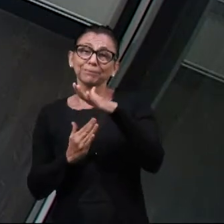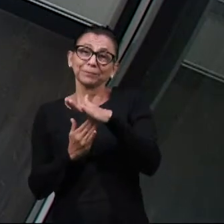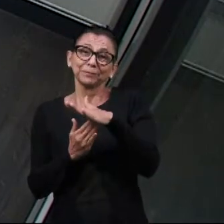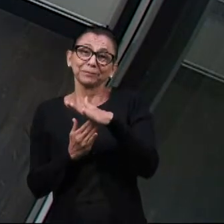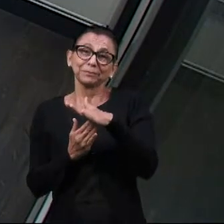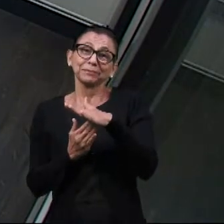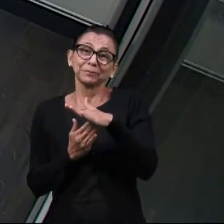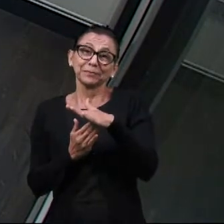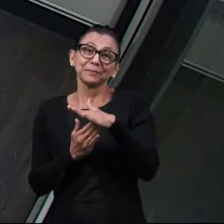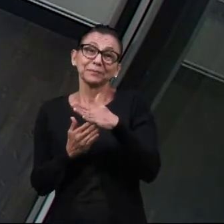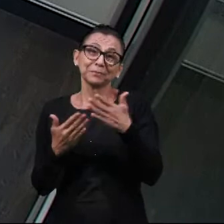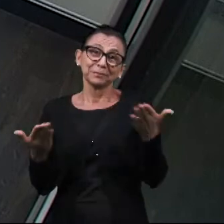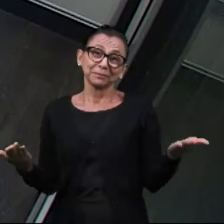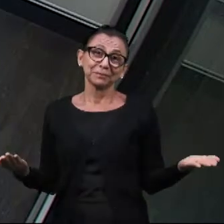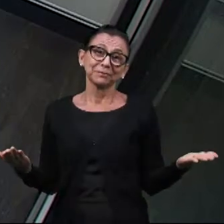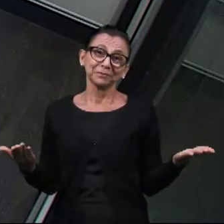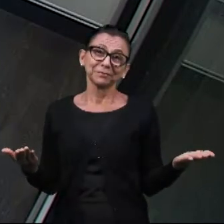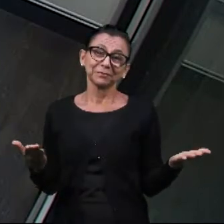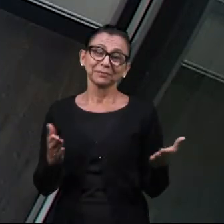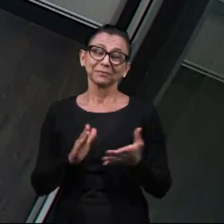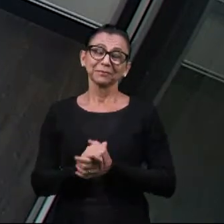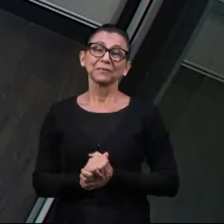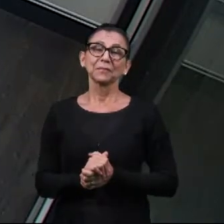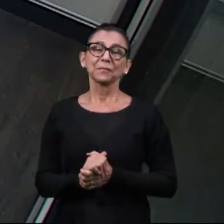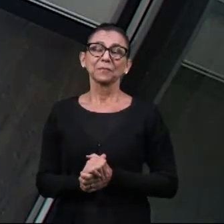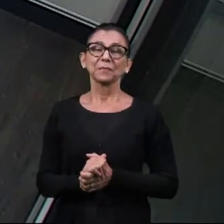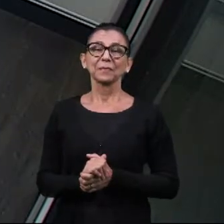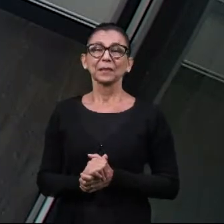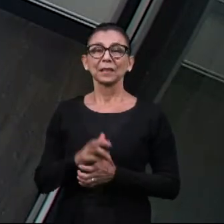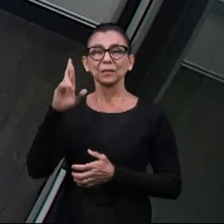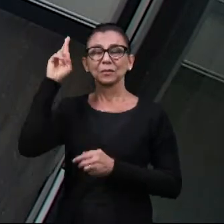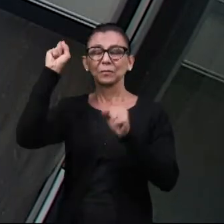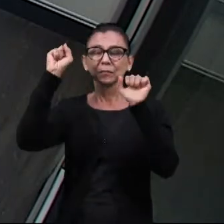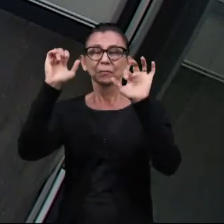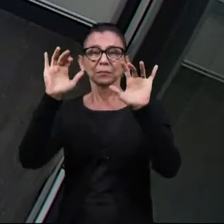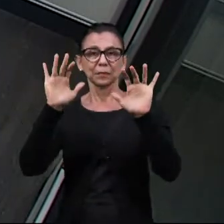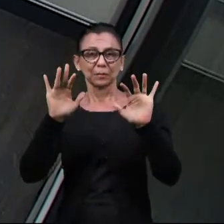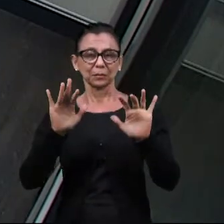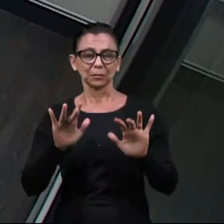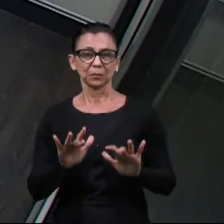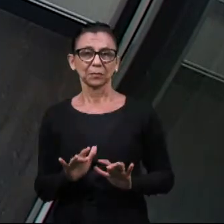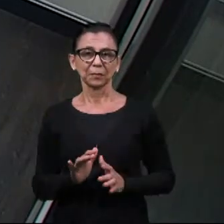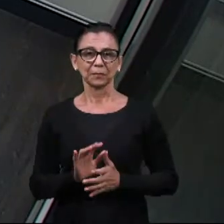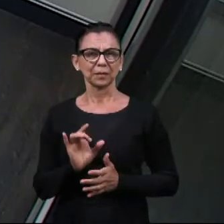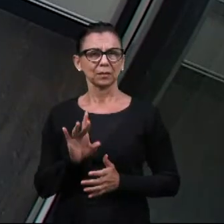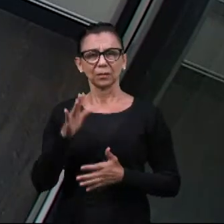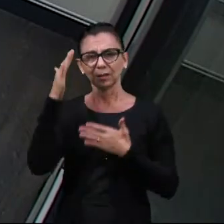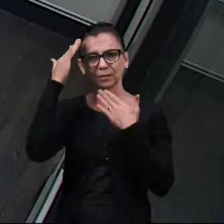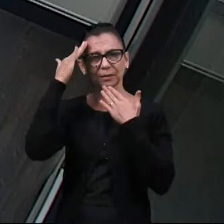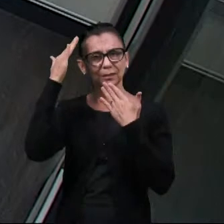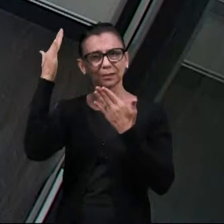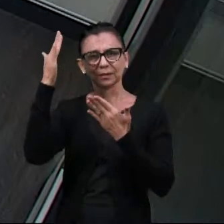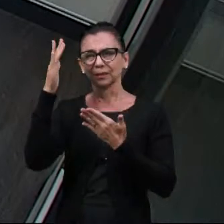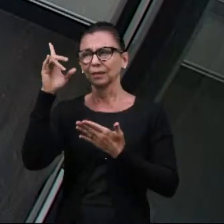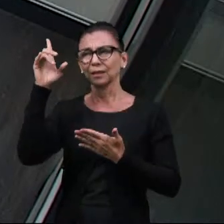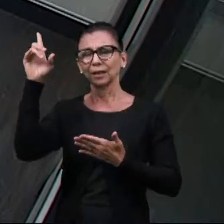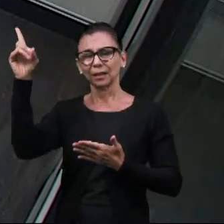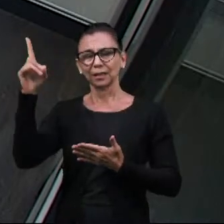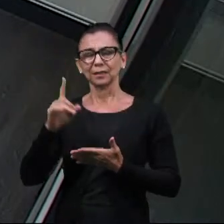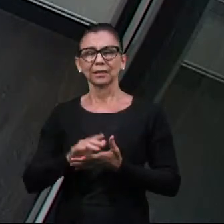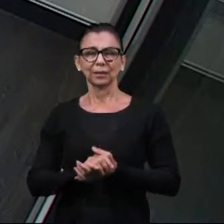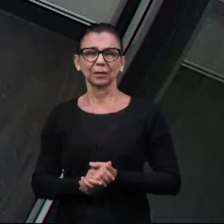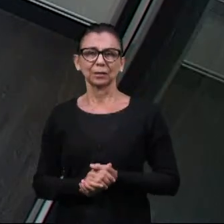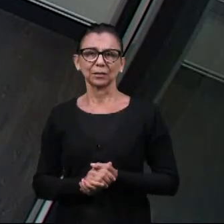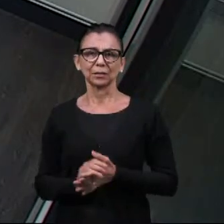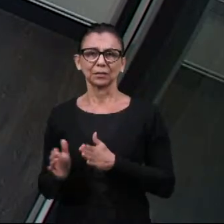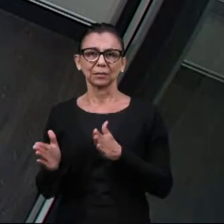Os braços são curtos, mas graças a Deus o Senhor abençoou e temos que glorificar a Deus pelo amadurecimento do ministério nesse